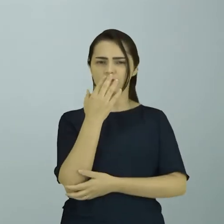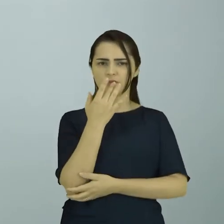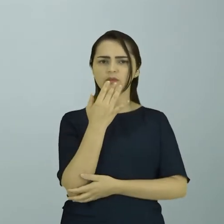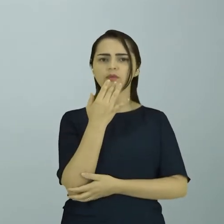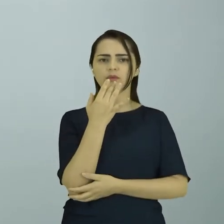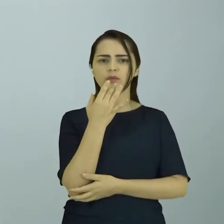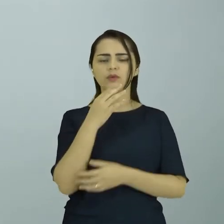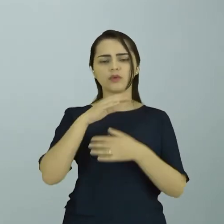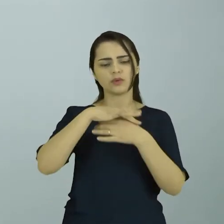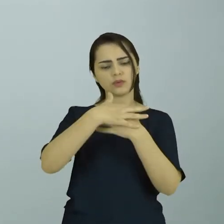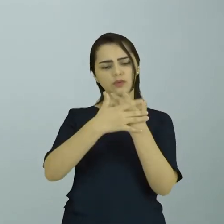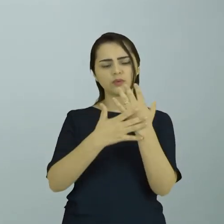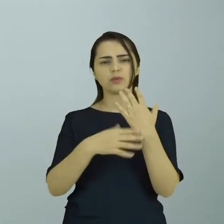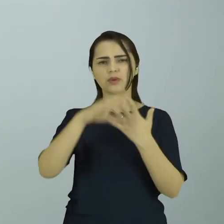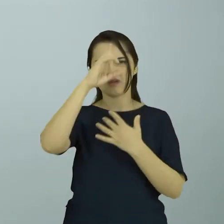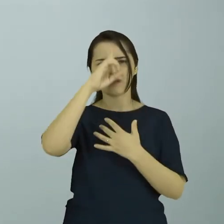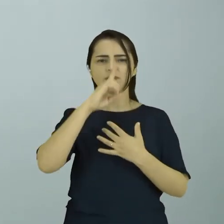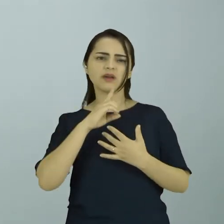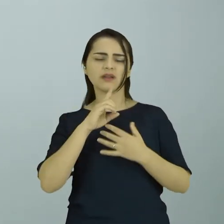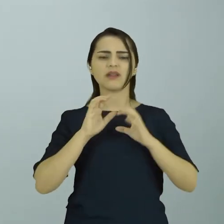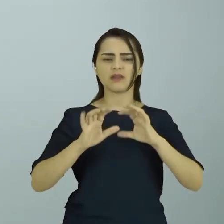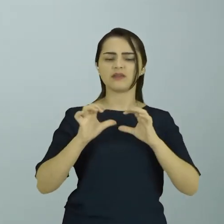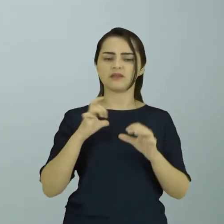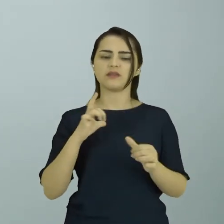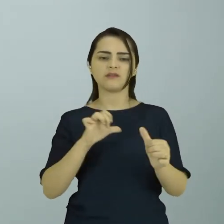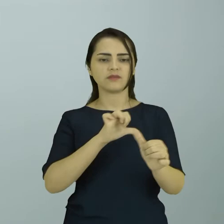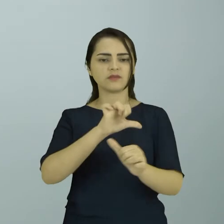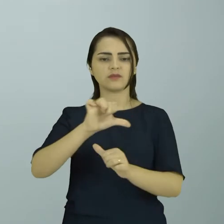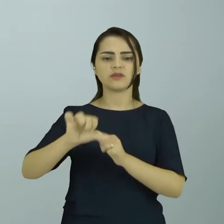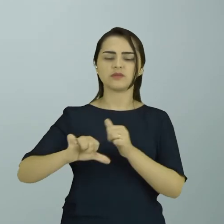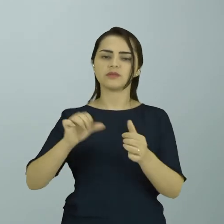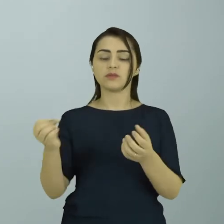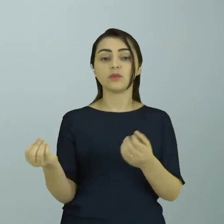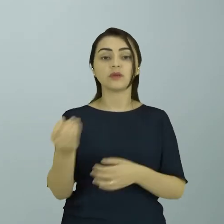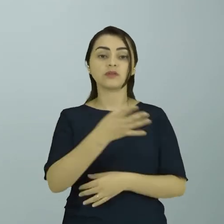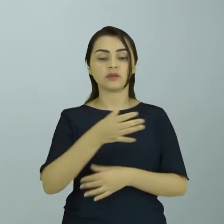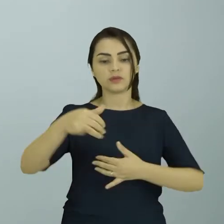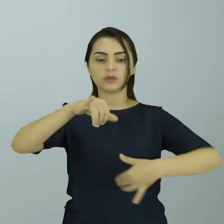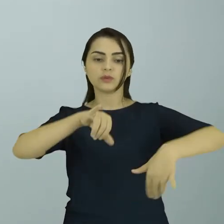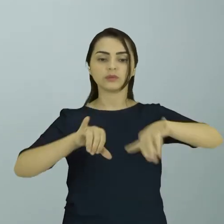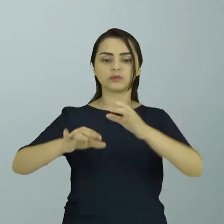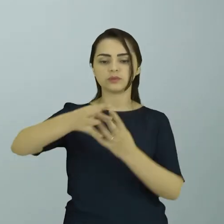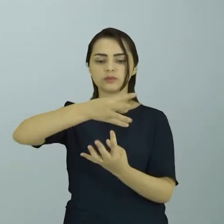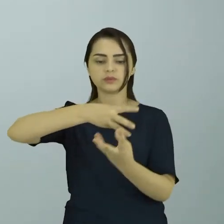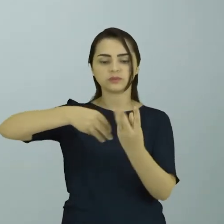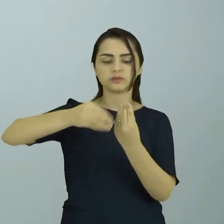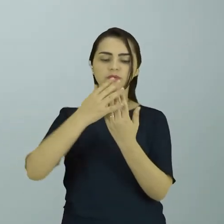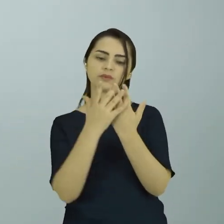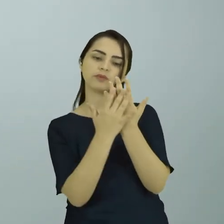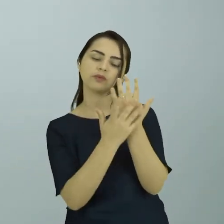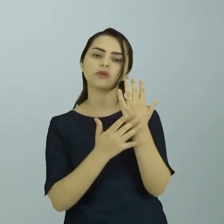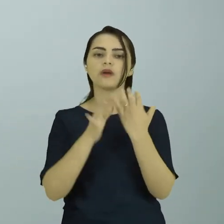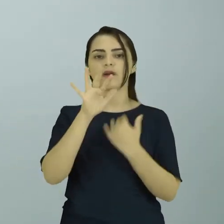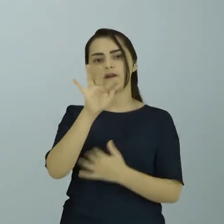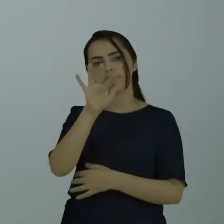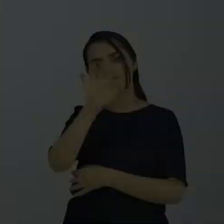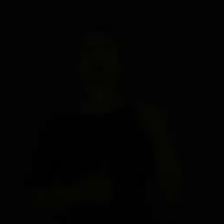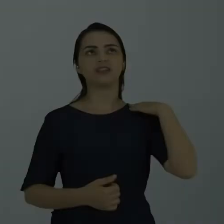pouco amarelada. Então, isso houve um surgimento de uma nova substância que foi o ferrugem, tá bom?